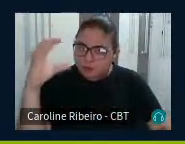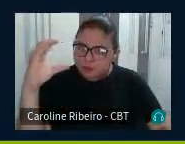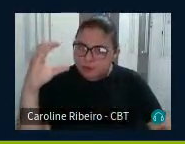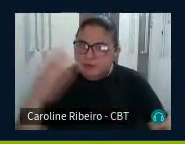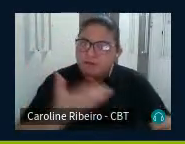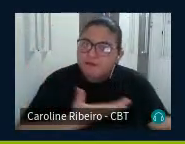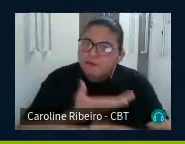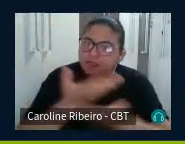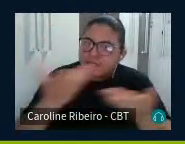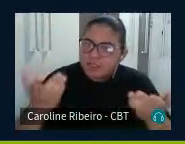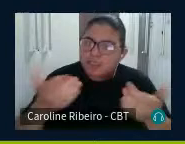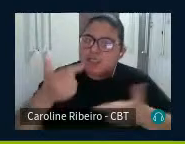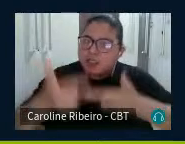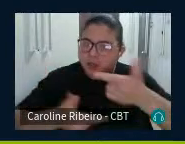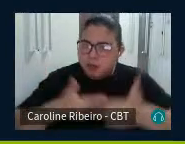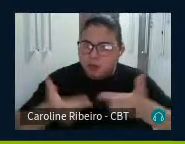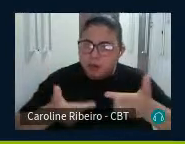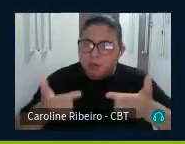de trabalho,